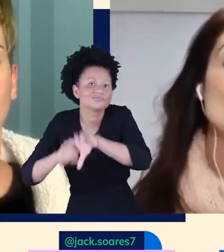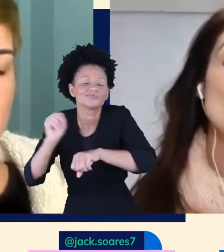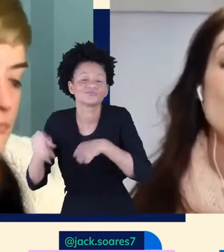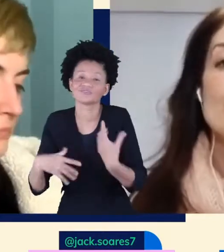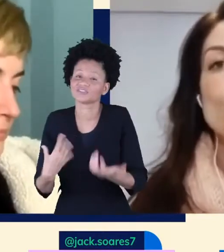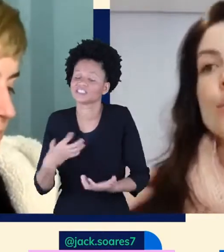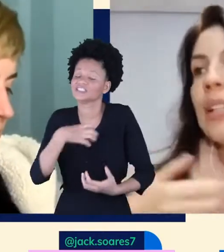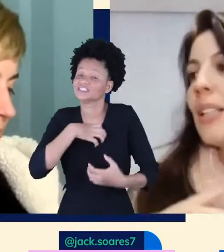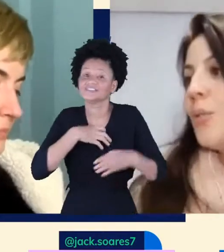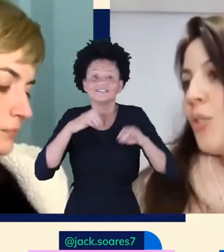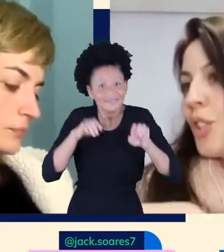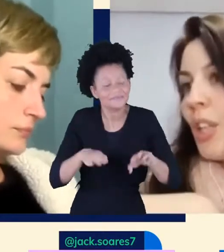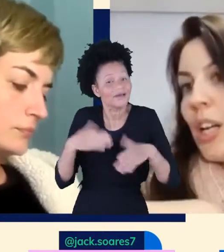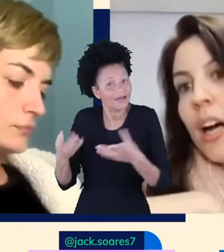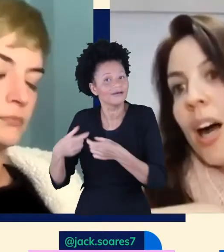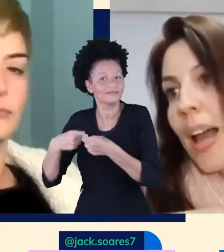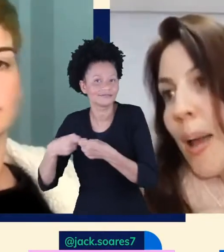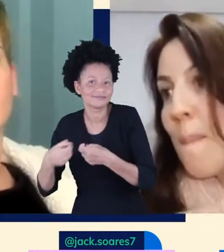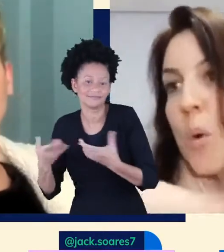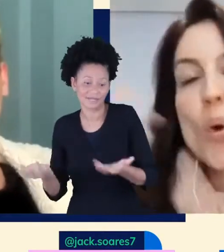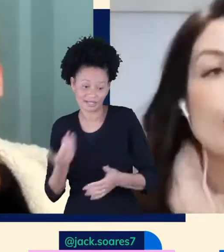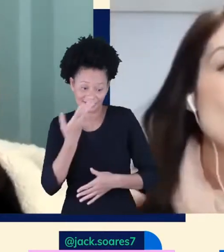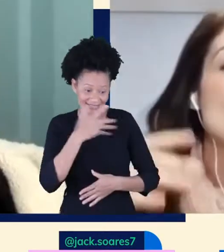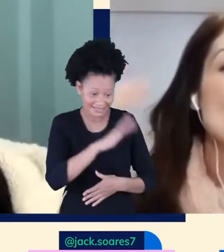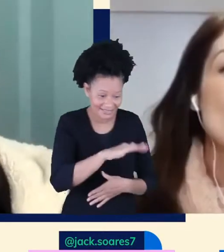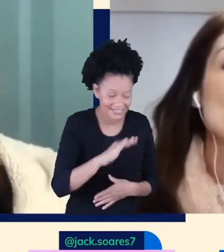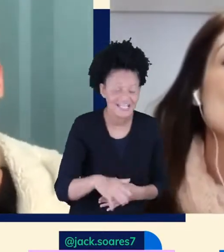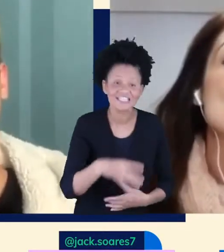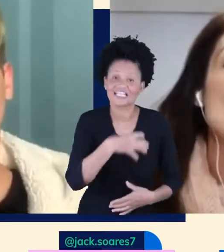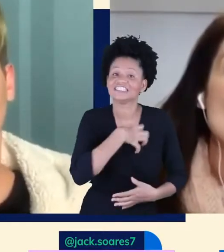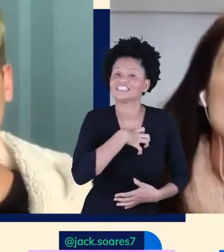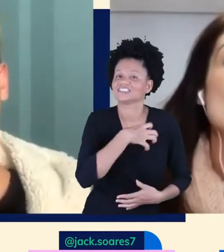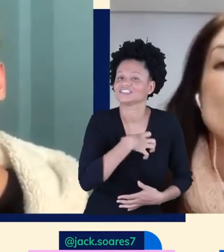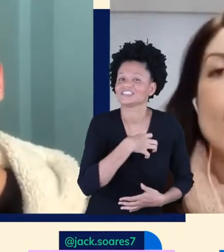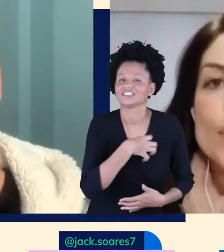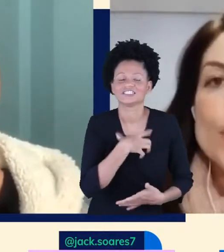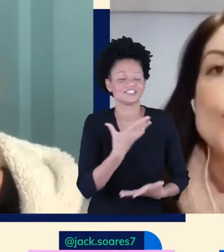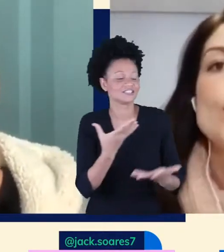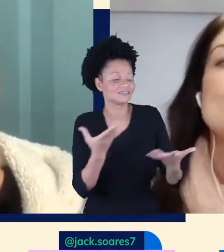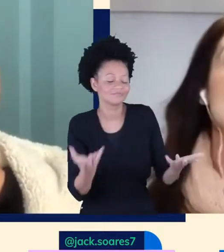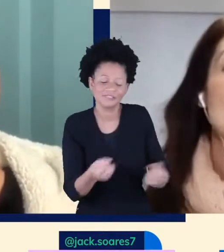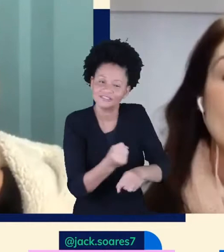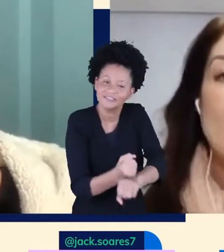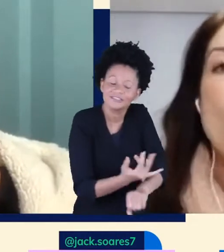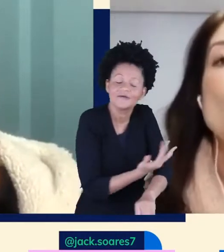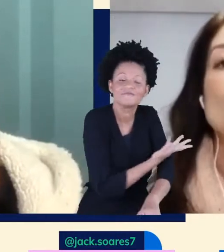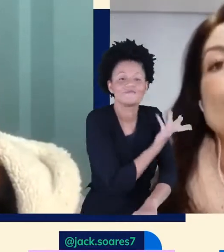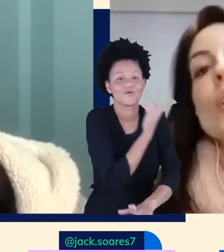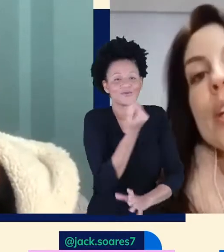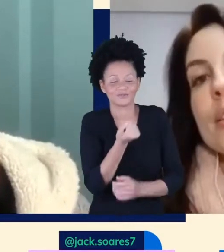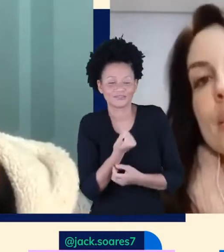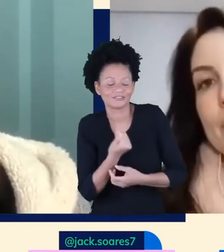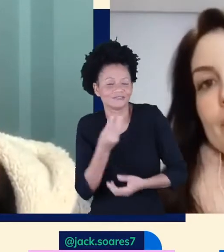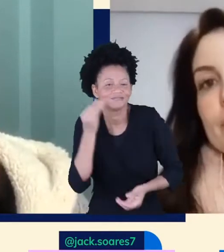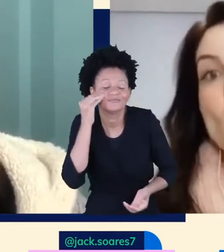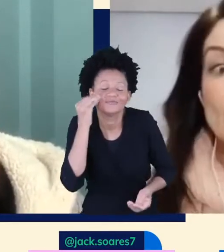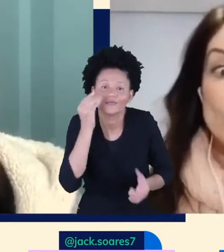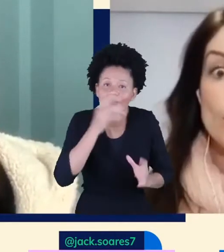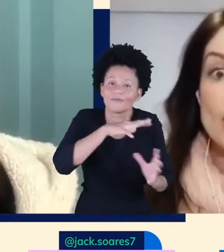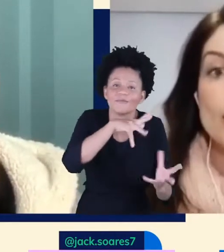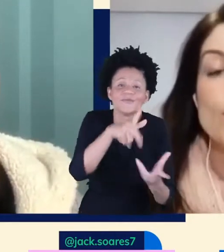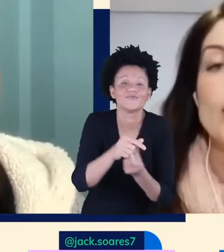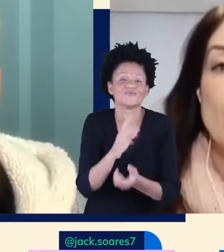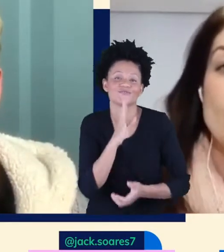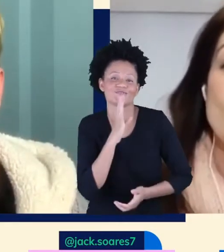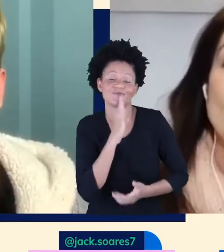estou falando de infância, eu estou falando de muitos sentimentos, emoções e formas de experimentar o mundo e se conhecer. Então,